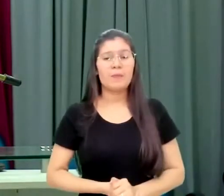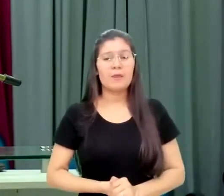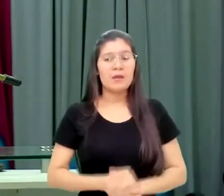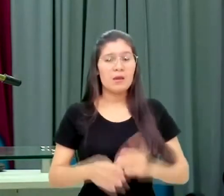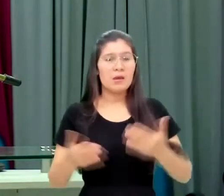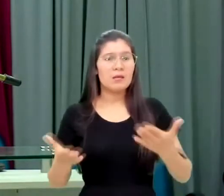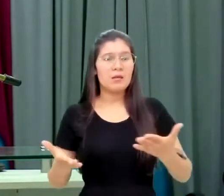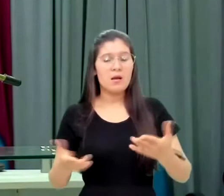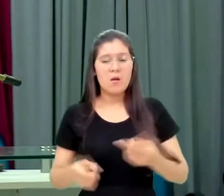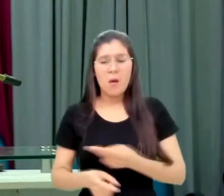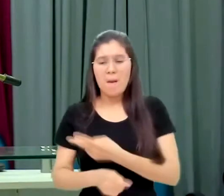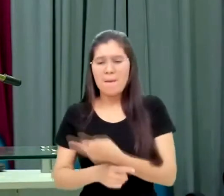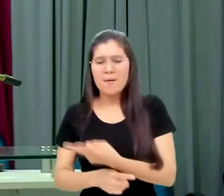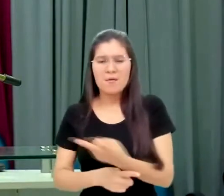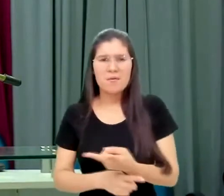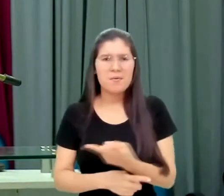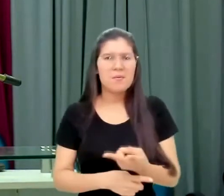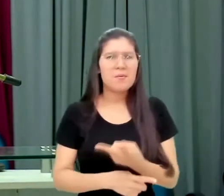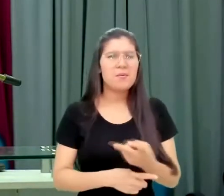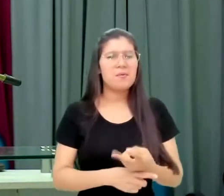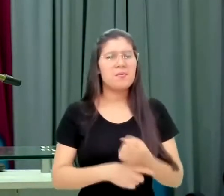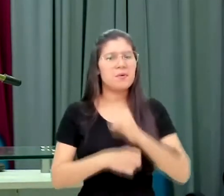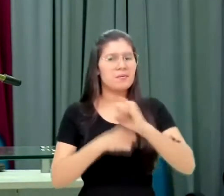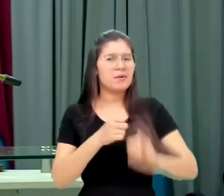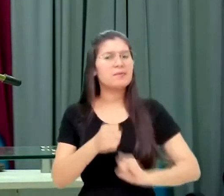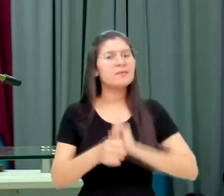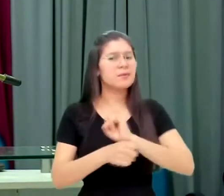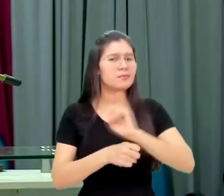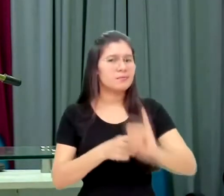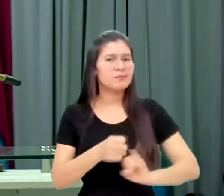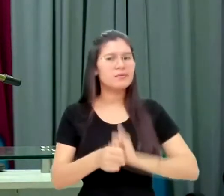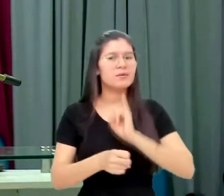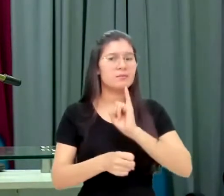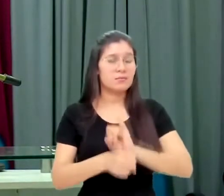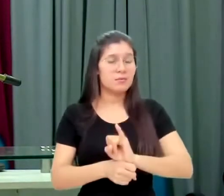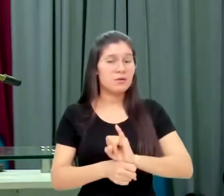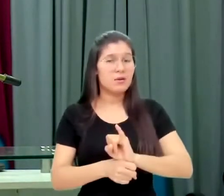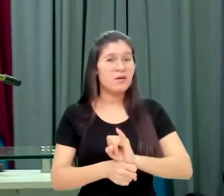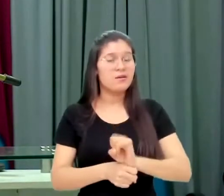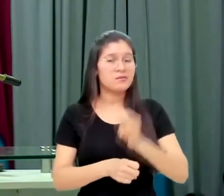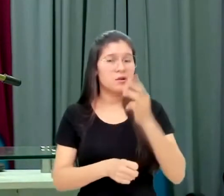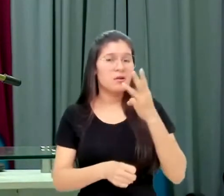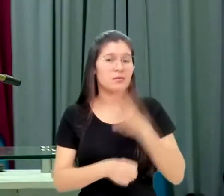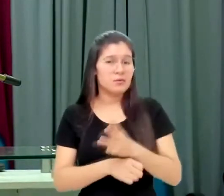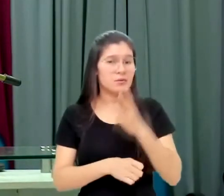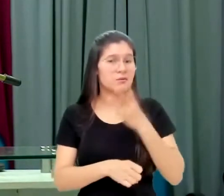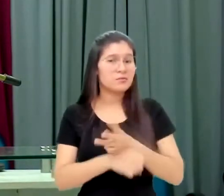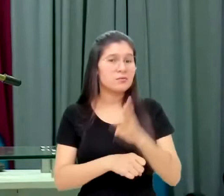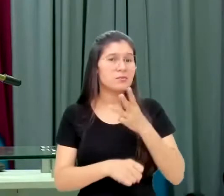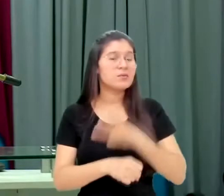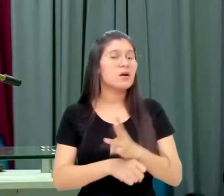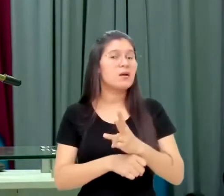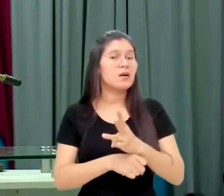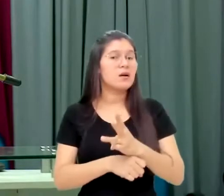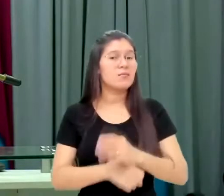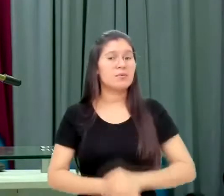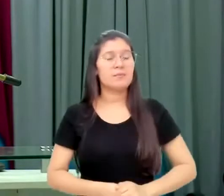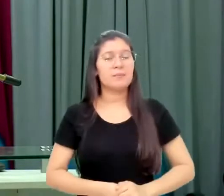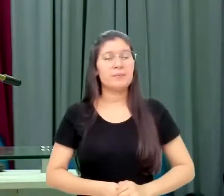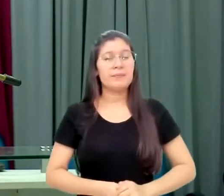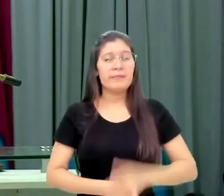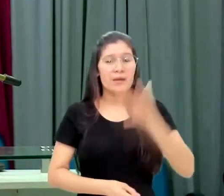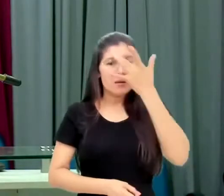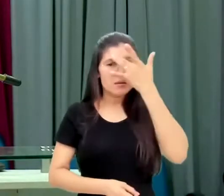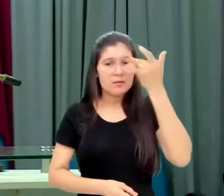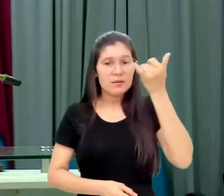Google, e vão fazer pesquisas na internet, e vão após profetas malucos que aparecem na